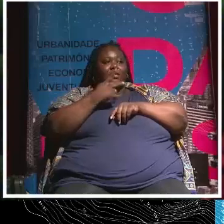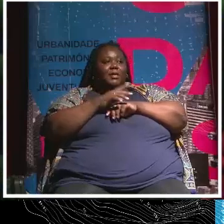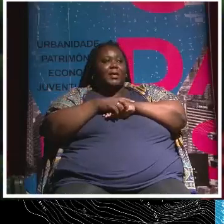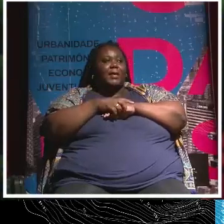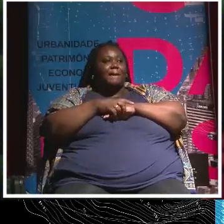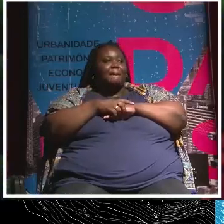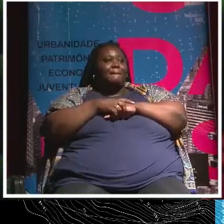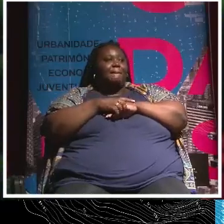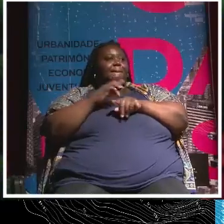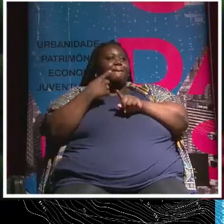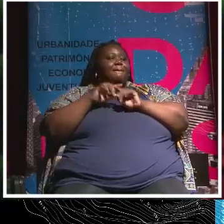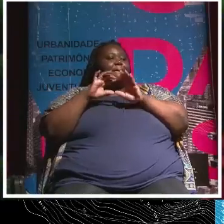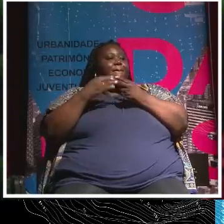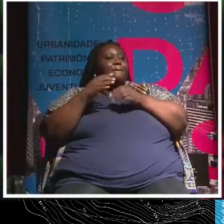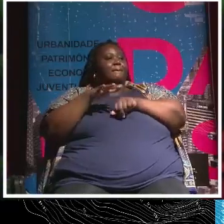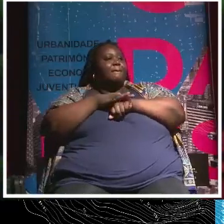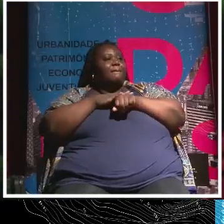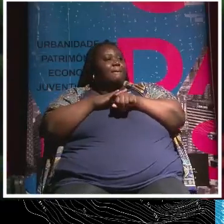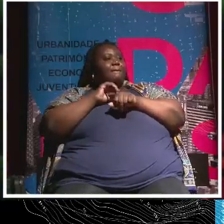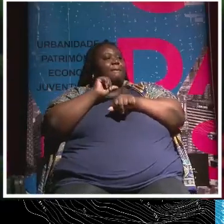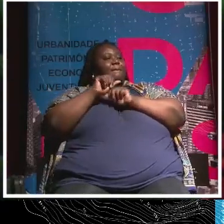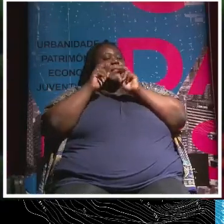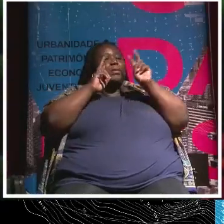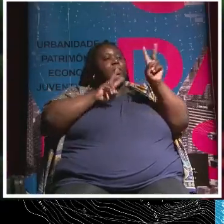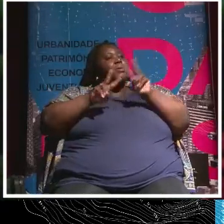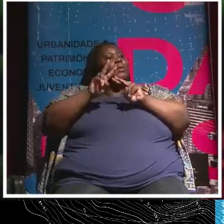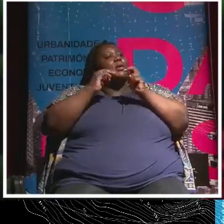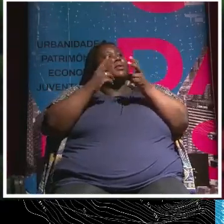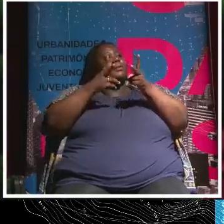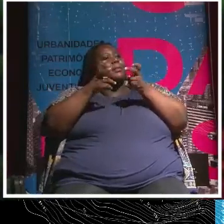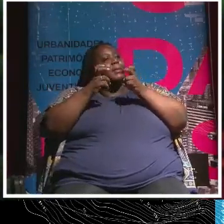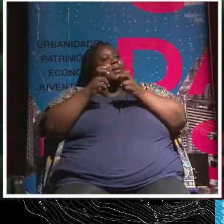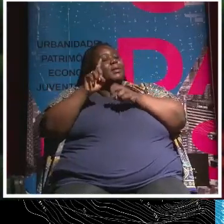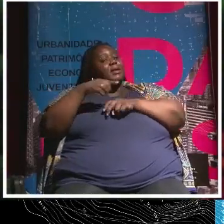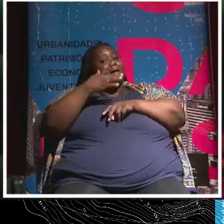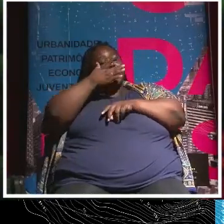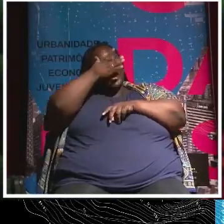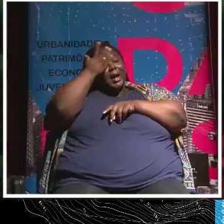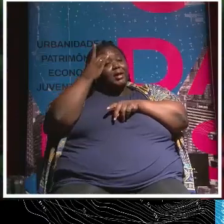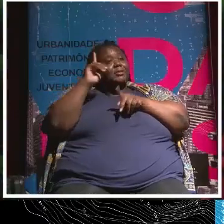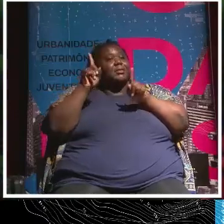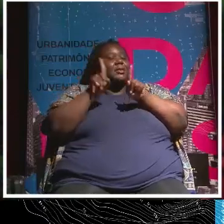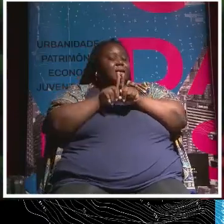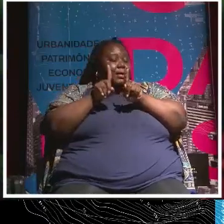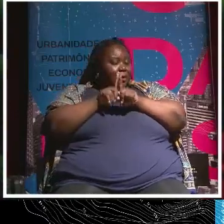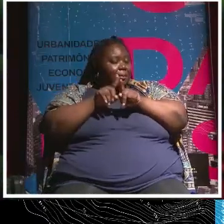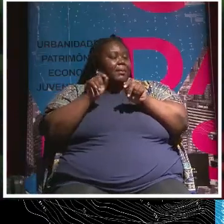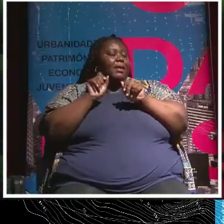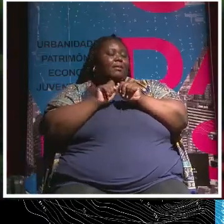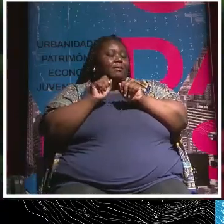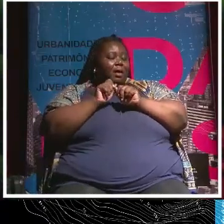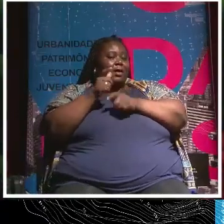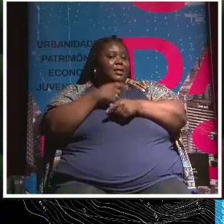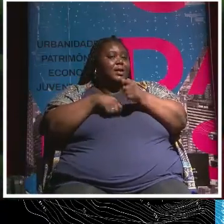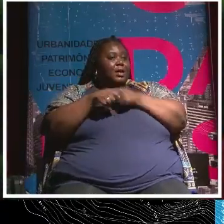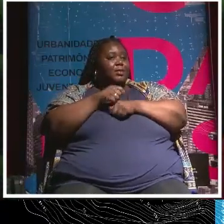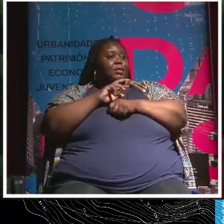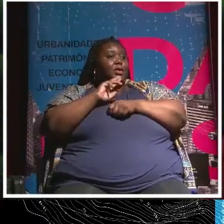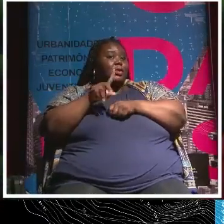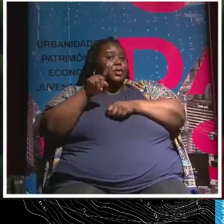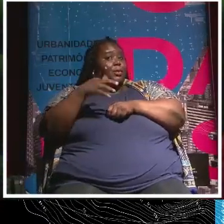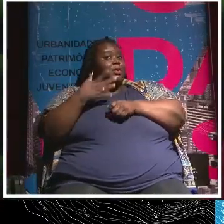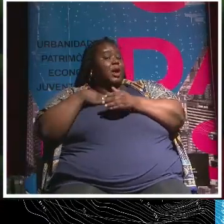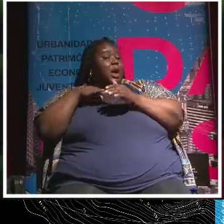nesse seminário para a gente começar também a mudar o olhar e perceber que essas pessoas geram também riqueza e economia. Não da forma que a gente